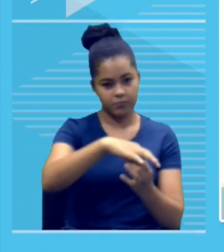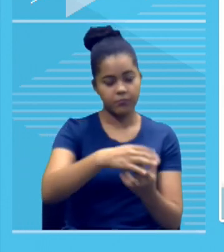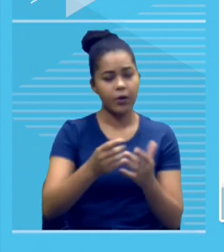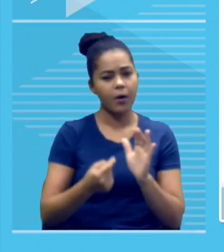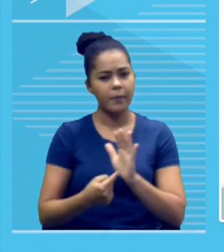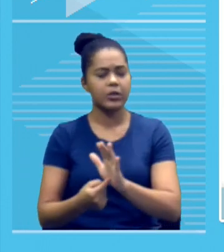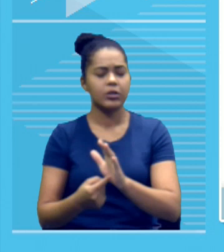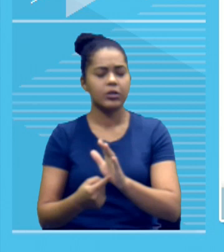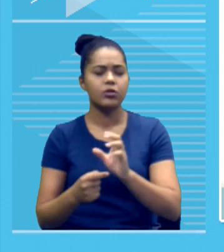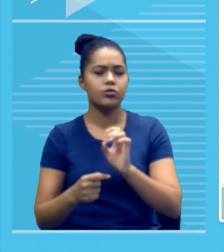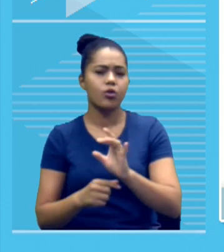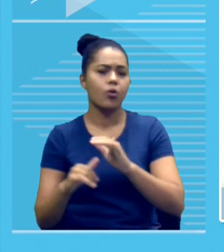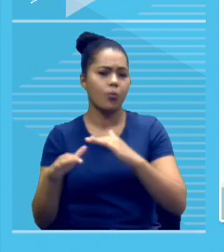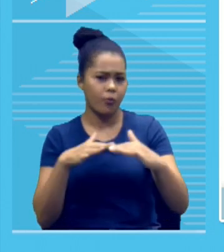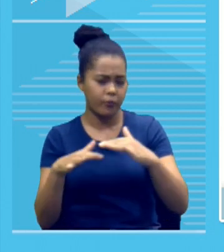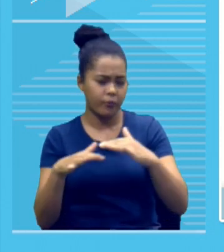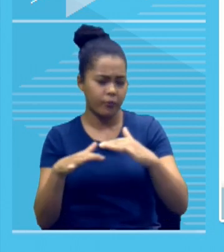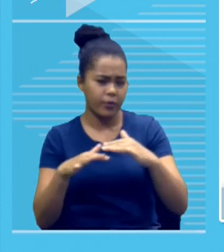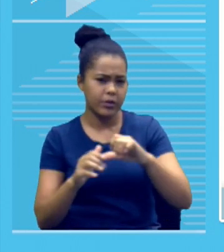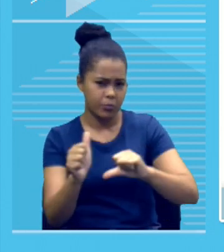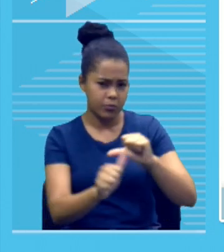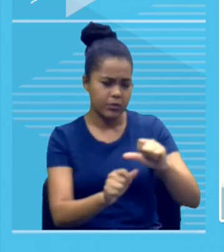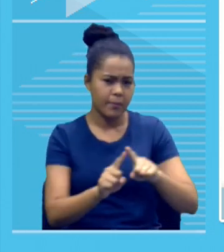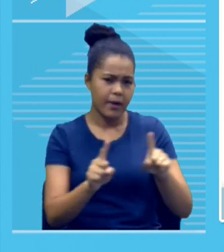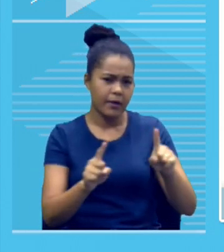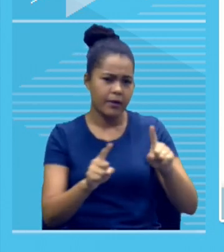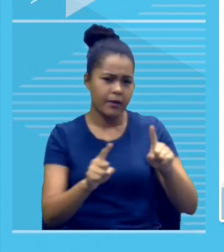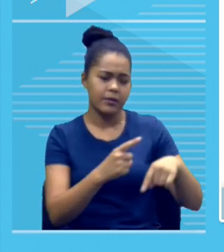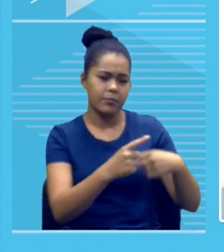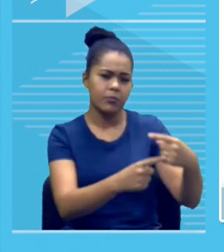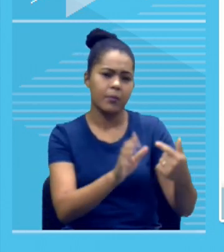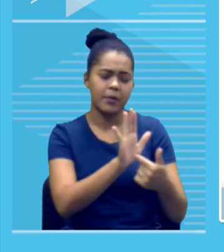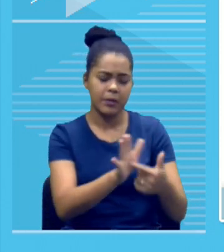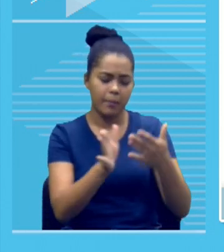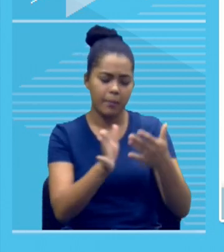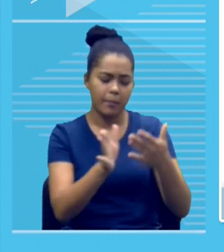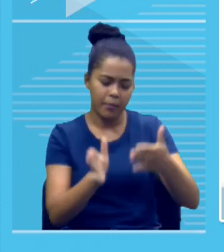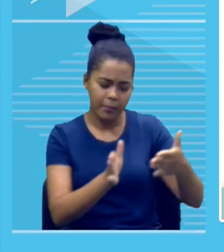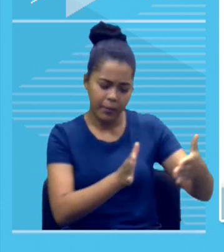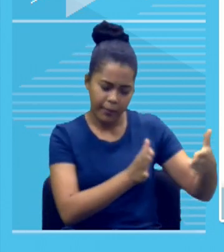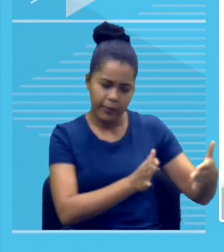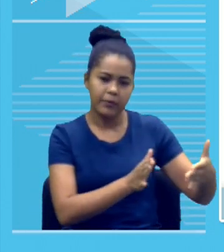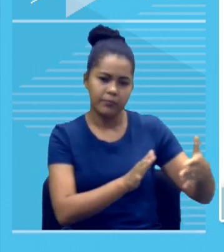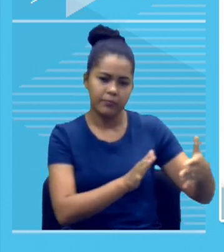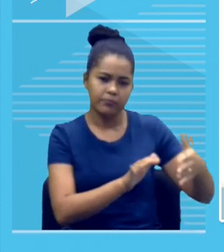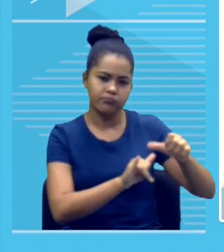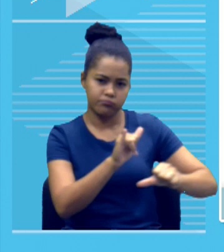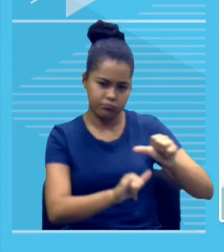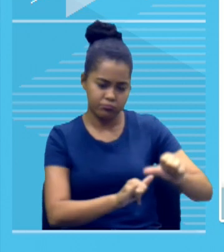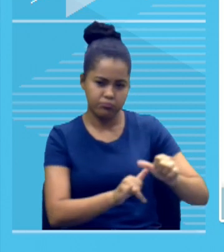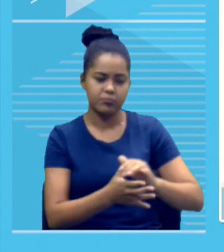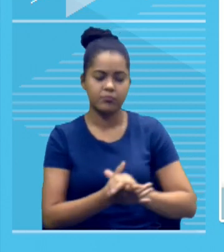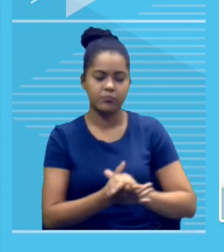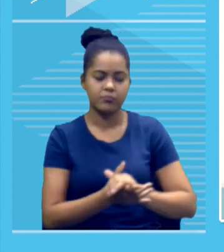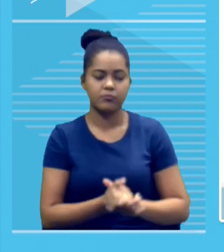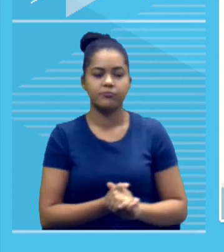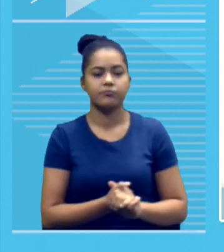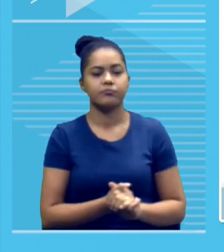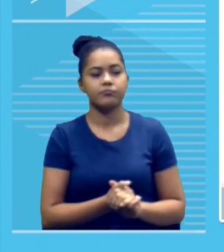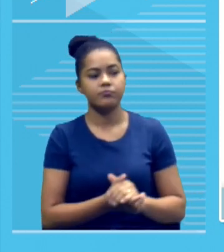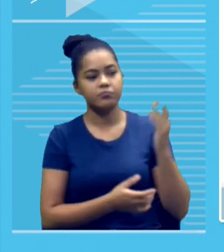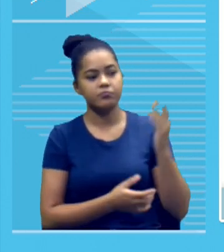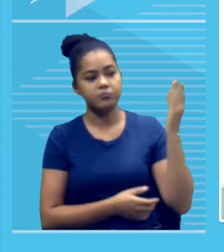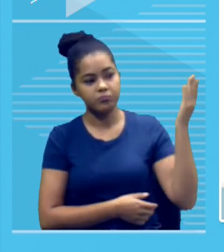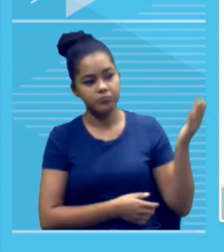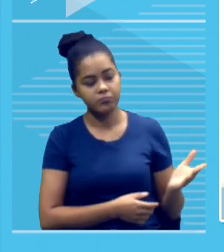nós vamos mostrar o passo a passo de cada reação. Então, aqui está dizendo que houve a adição dos átomos de cloro